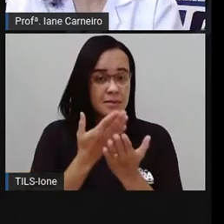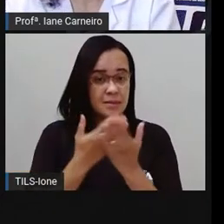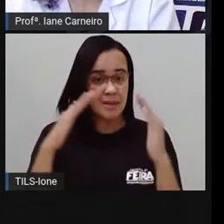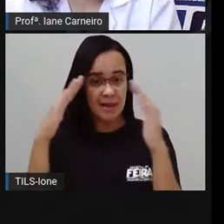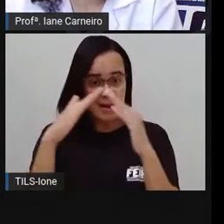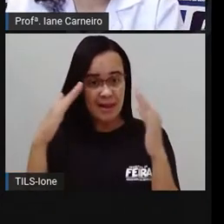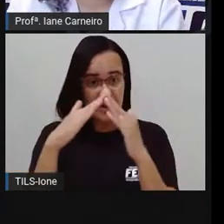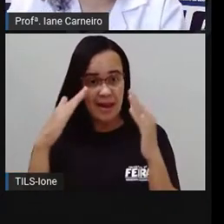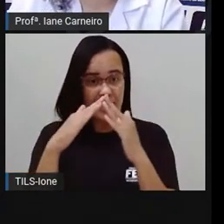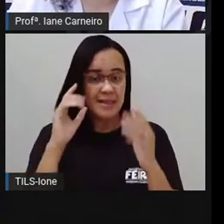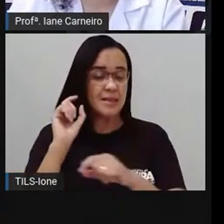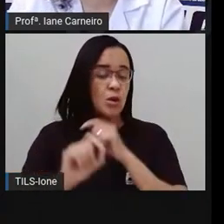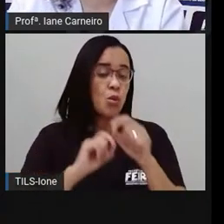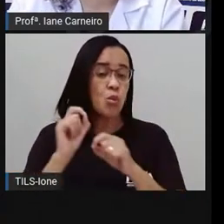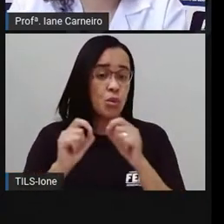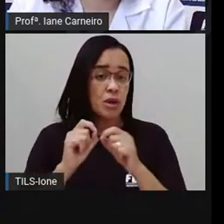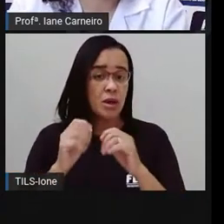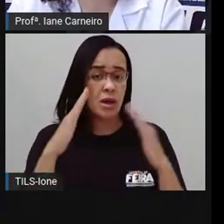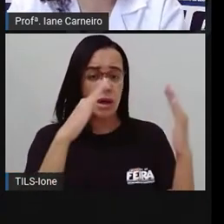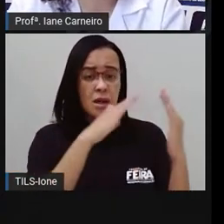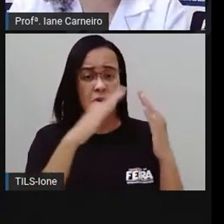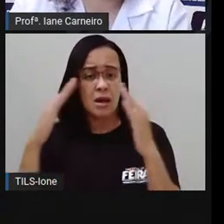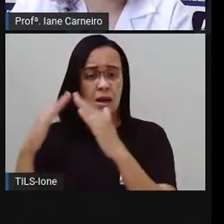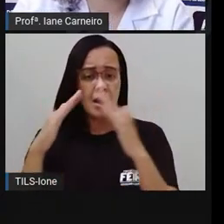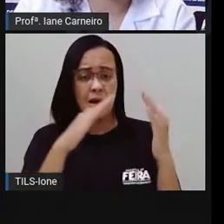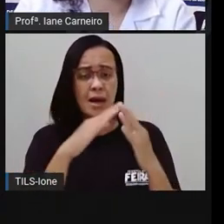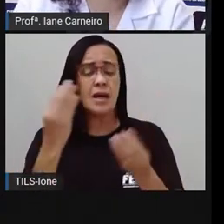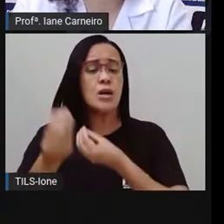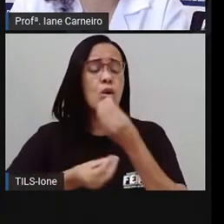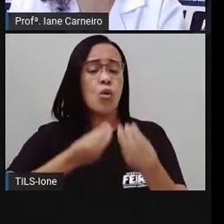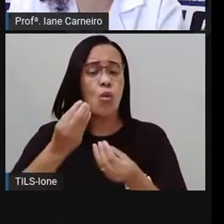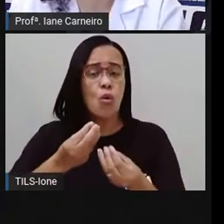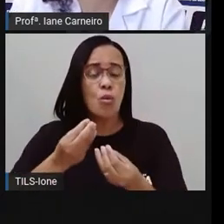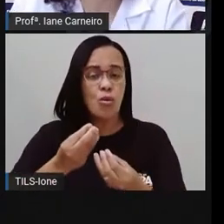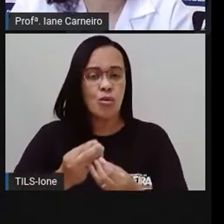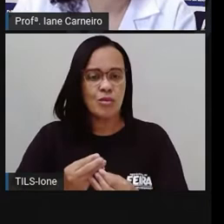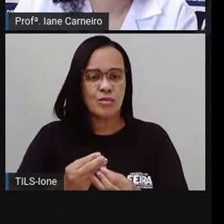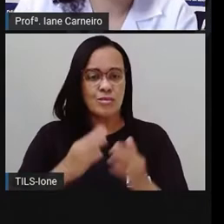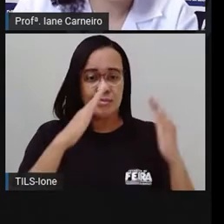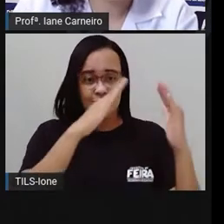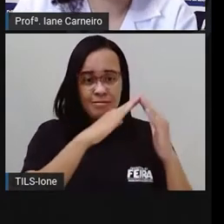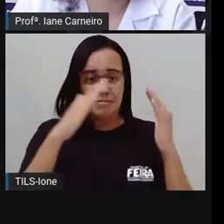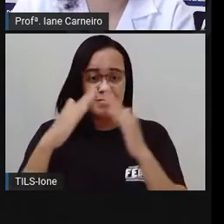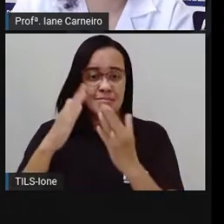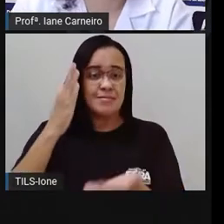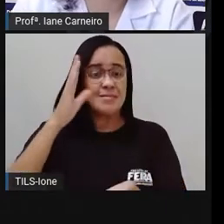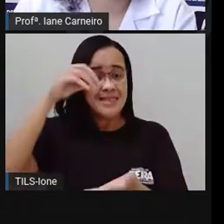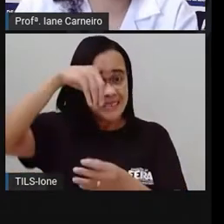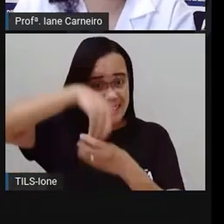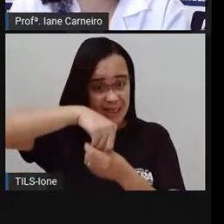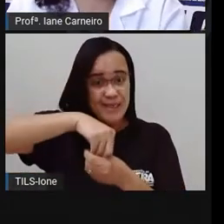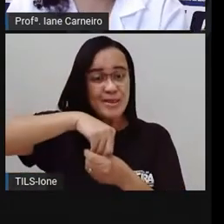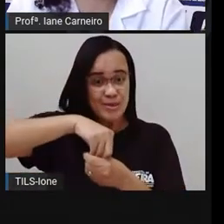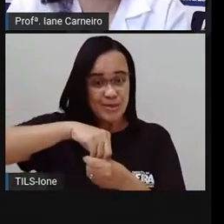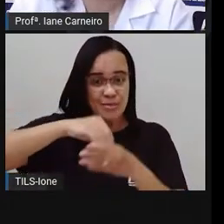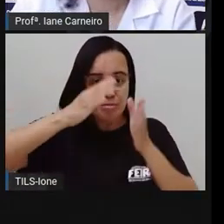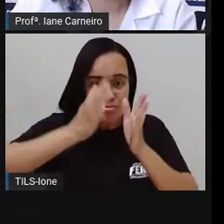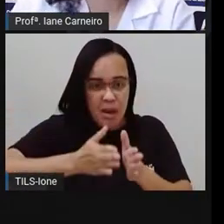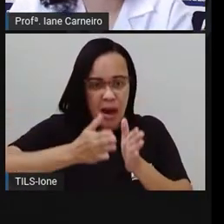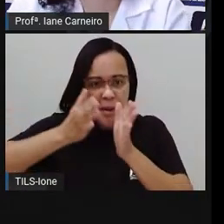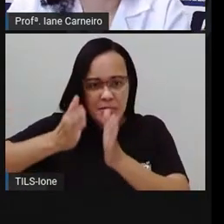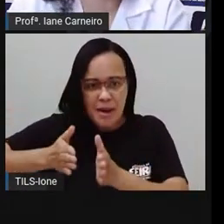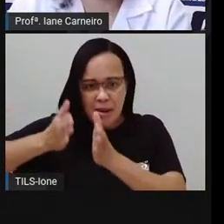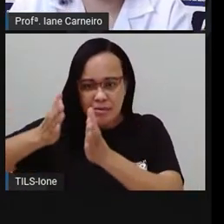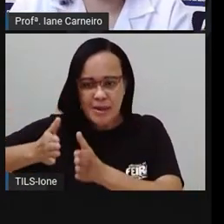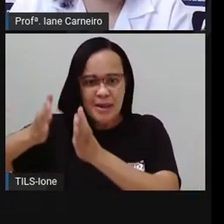né? Que as casas geralmente elas são divididas em partes, que nós chamamos de cômodos, né? E a Pro trouxe aqui um desenho.